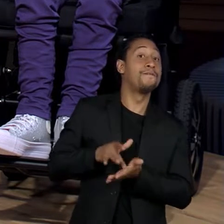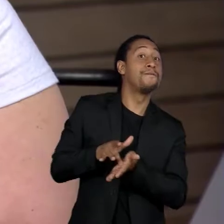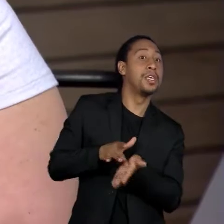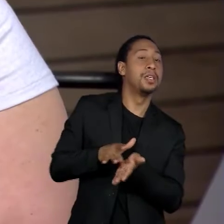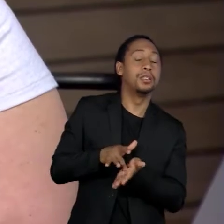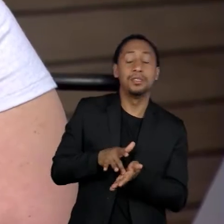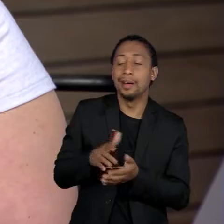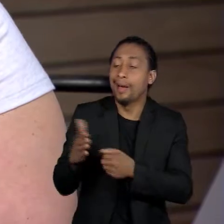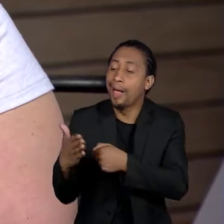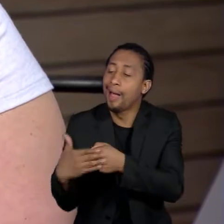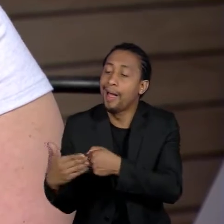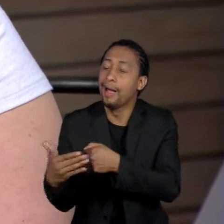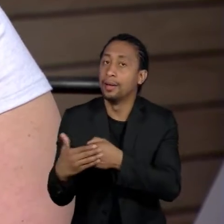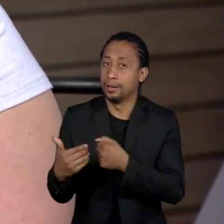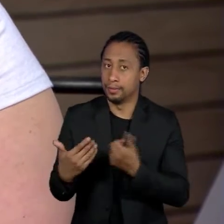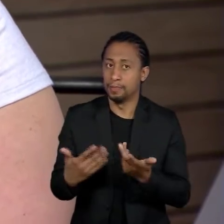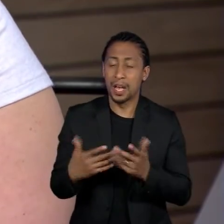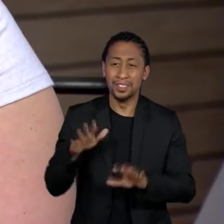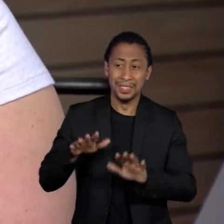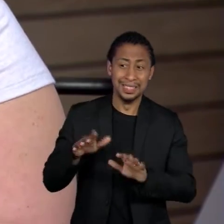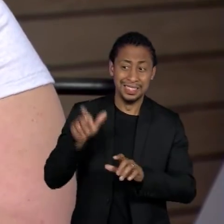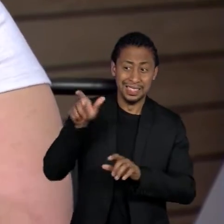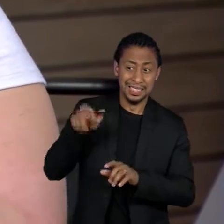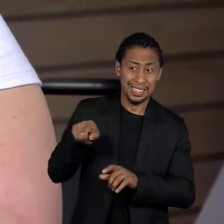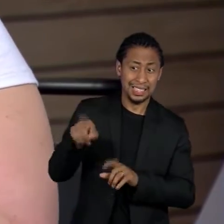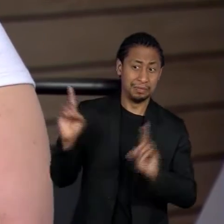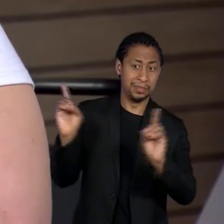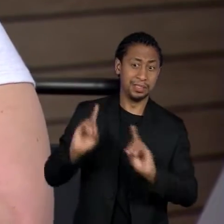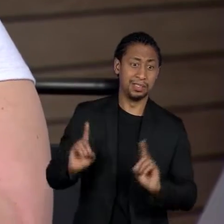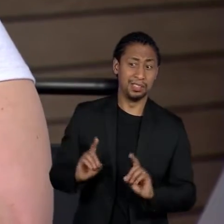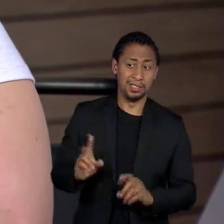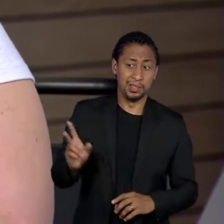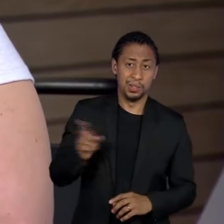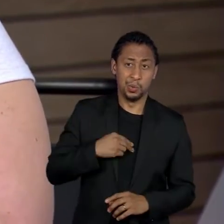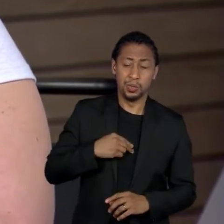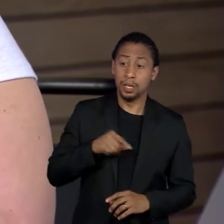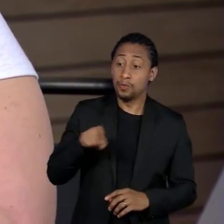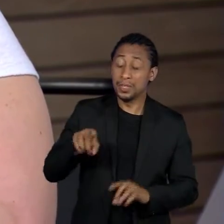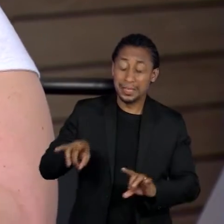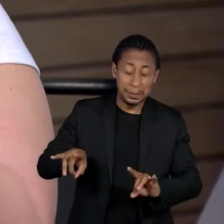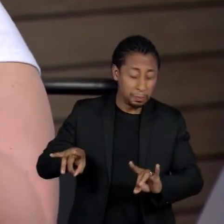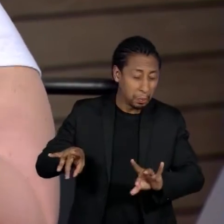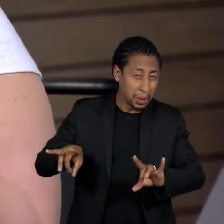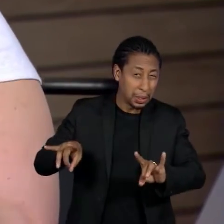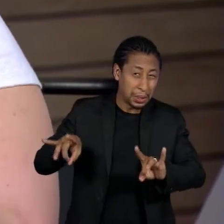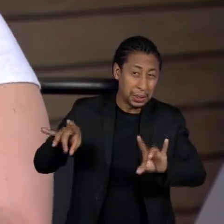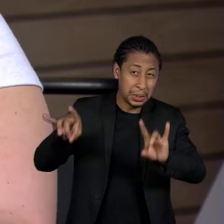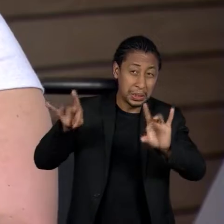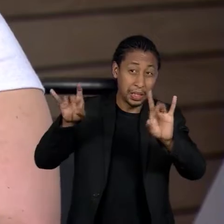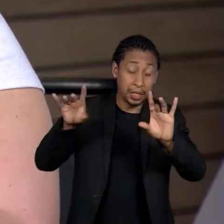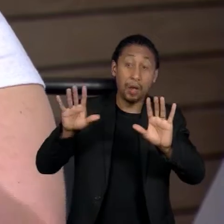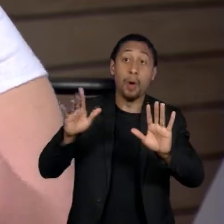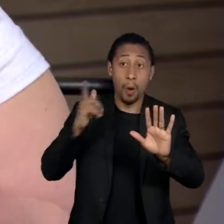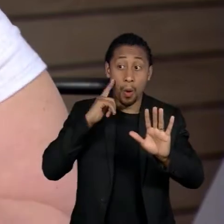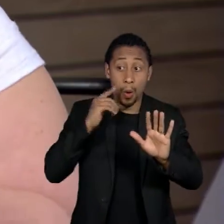rejeita aquele corpo de uma forma que ela fala, olha, você é tão especial que chegou para você isso, porque eu